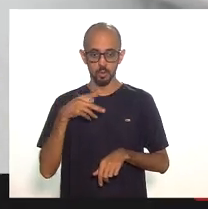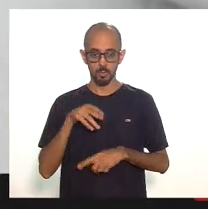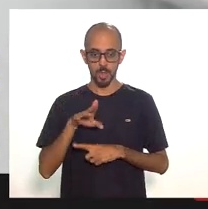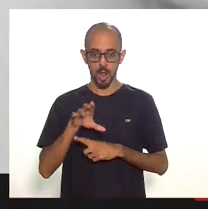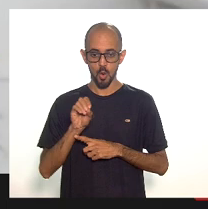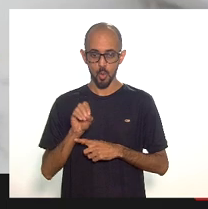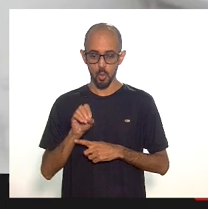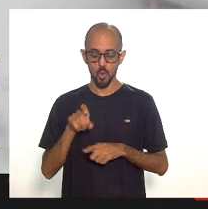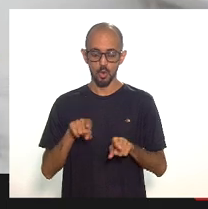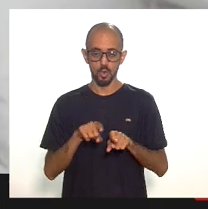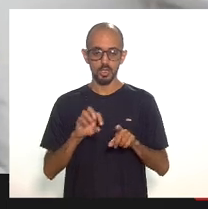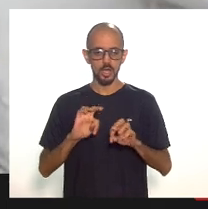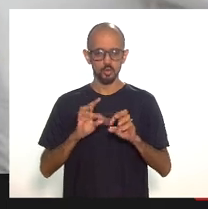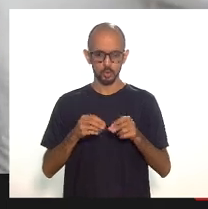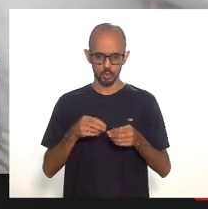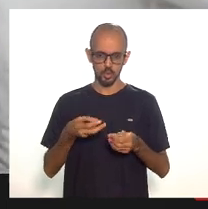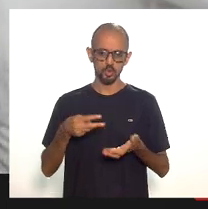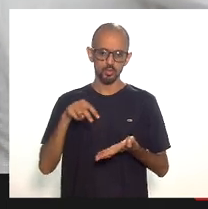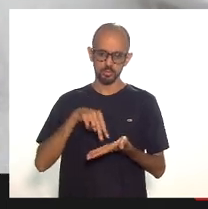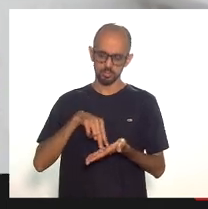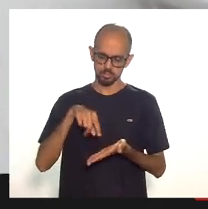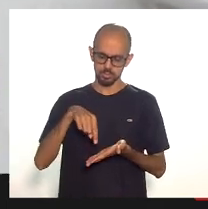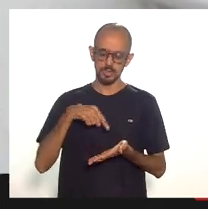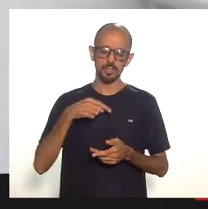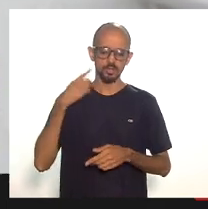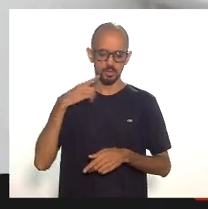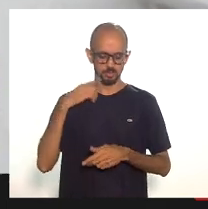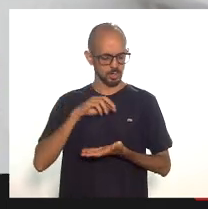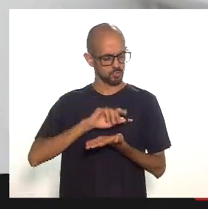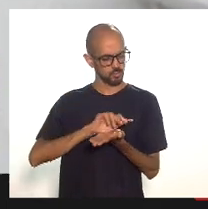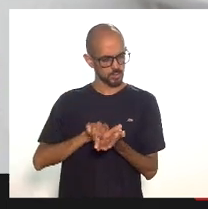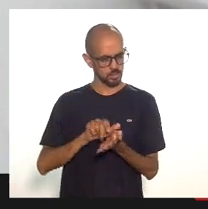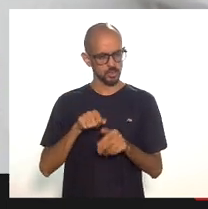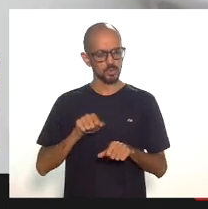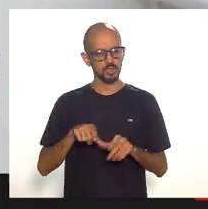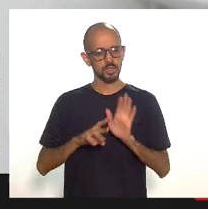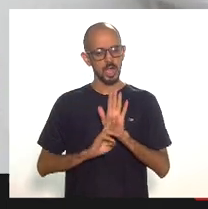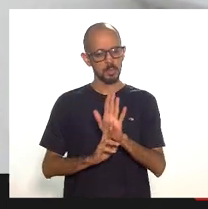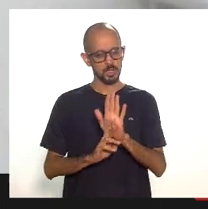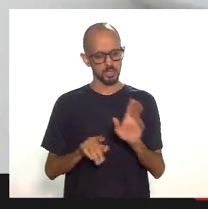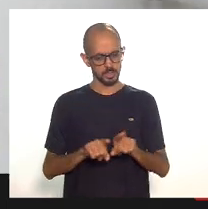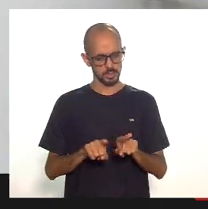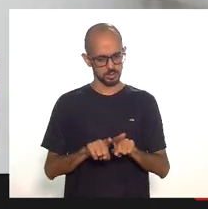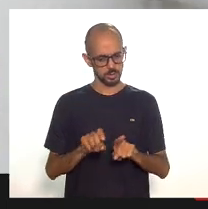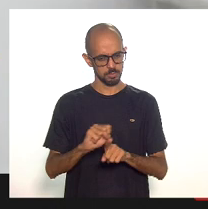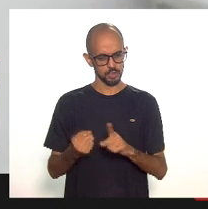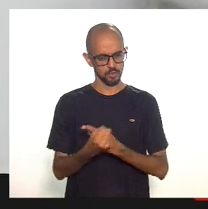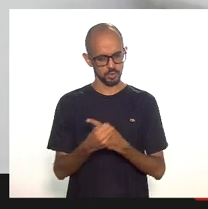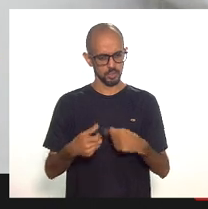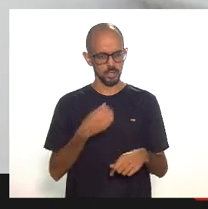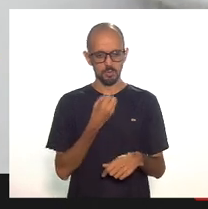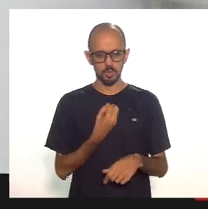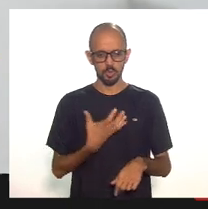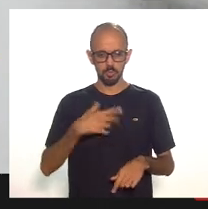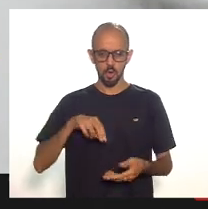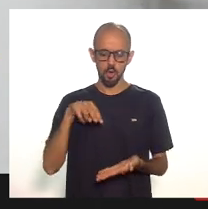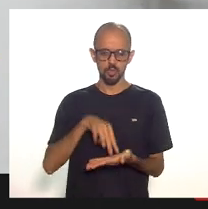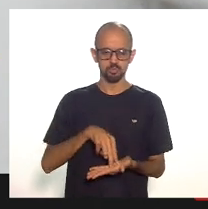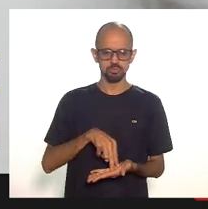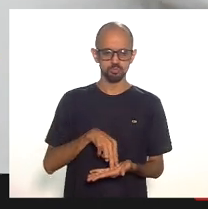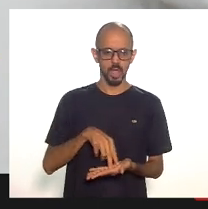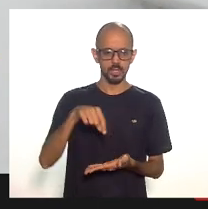aqui presentes, os demais deputados, né? Representantes de entidades e movimentos. É muito bom a gente poder estar falando hoje